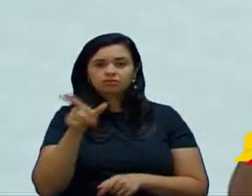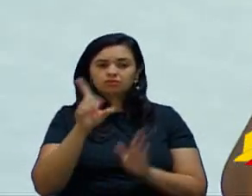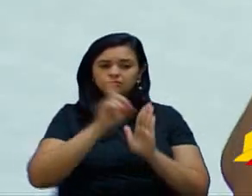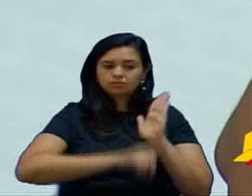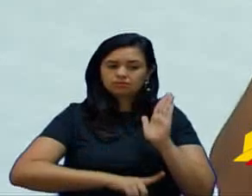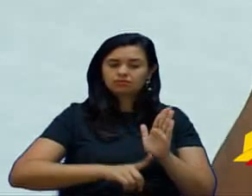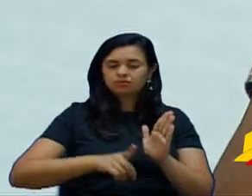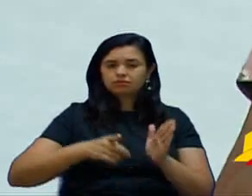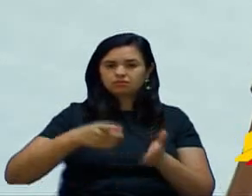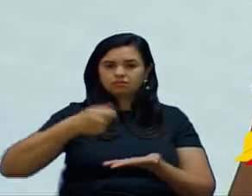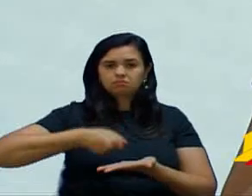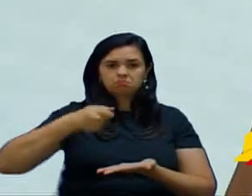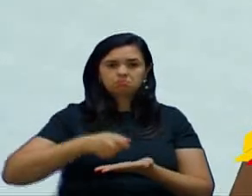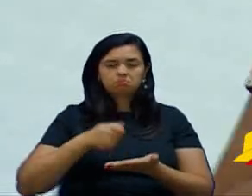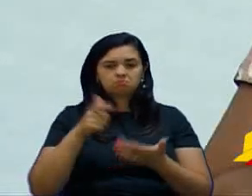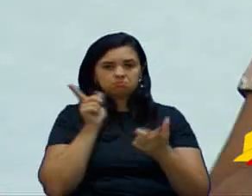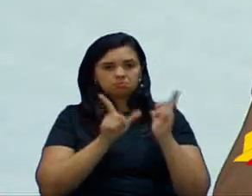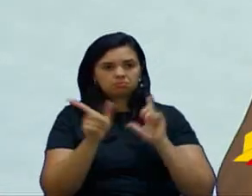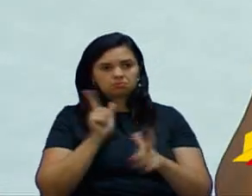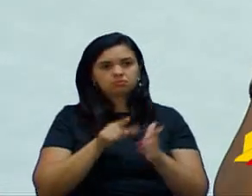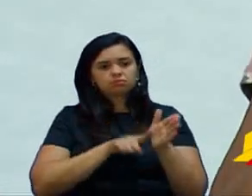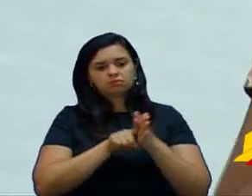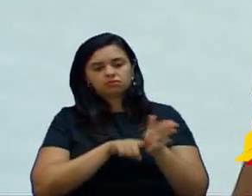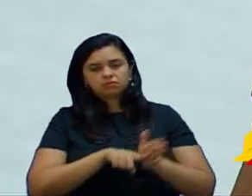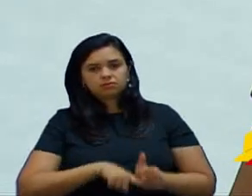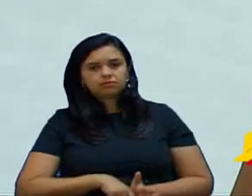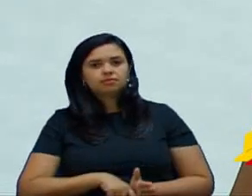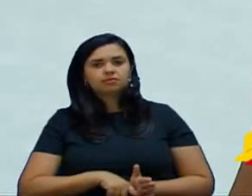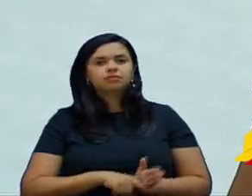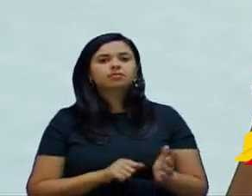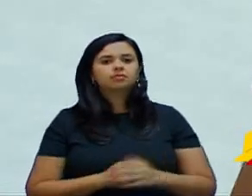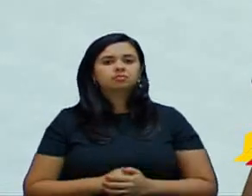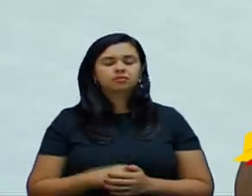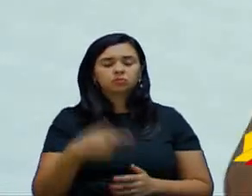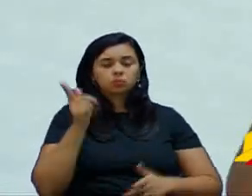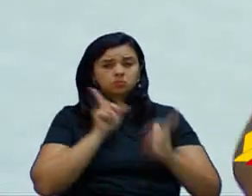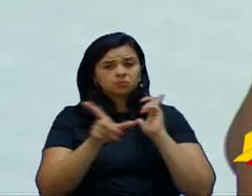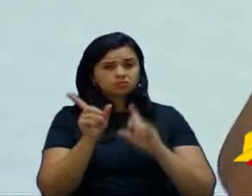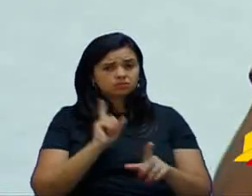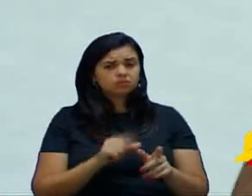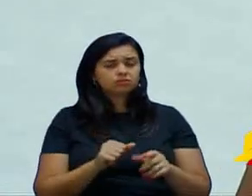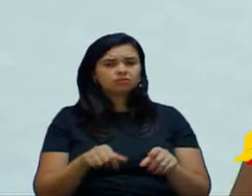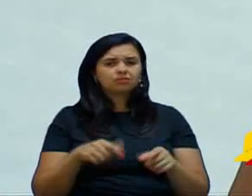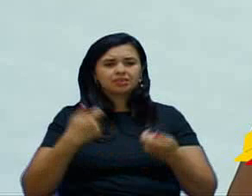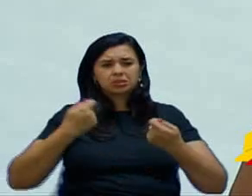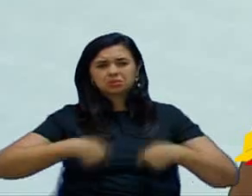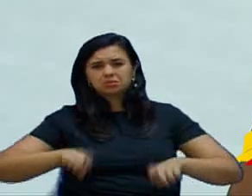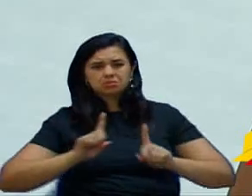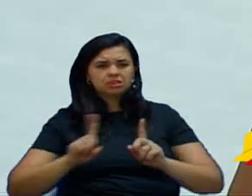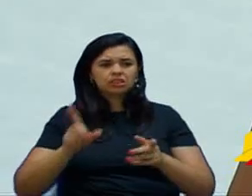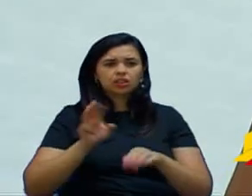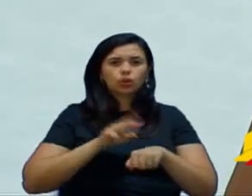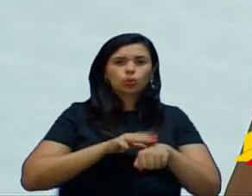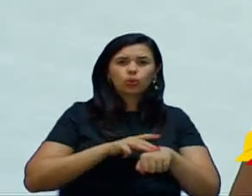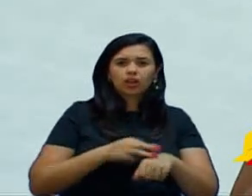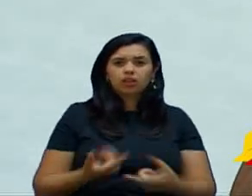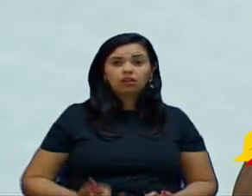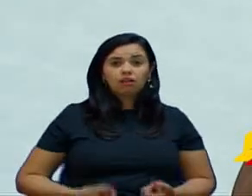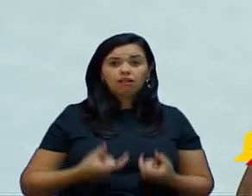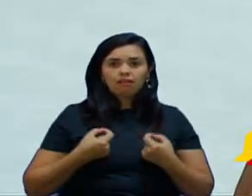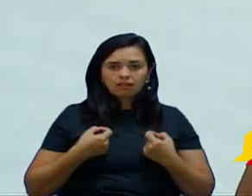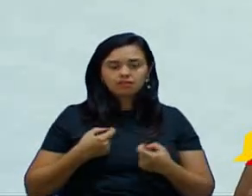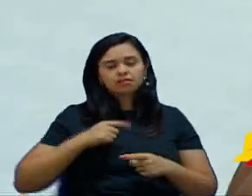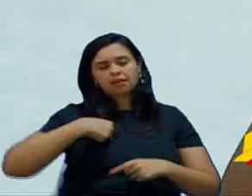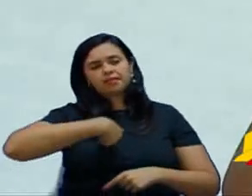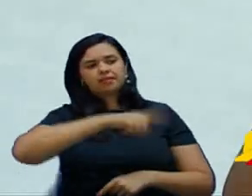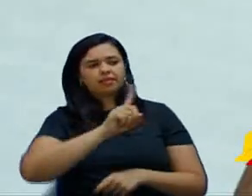que essa mulher faça o seu exame preventivo de mamografia e que ela não precise ficar doente. Então,